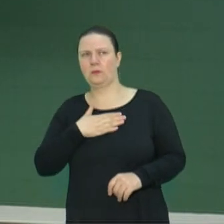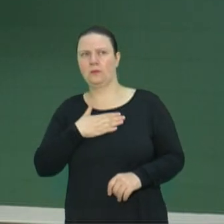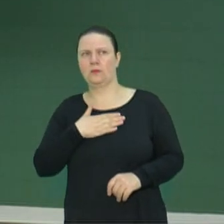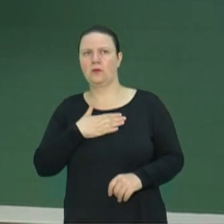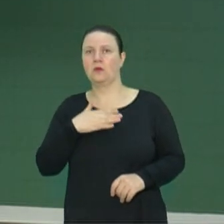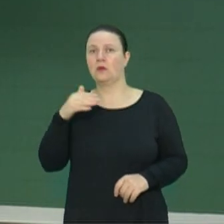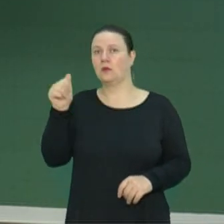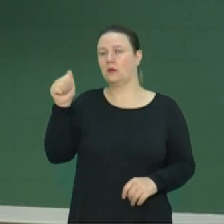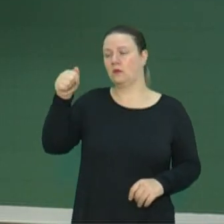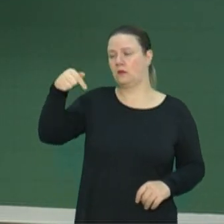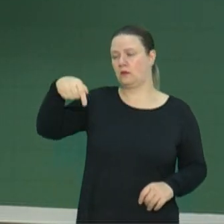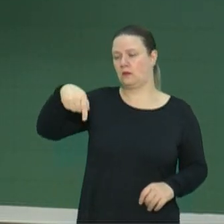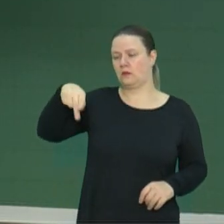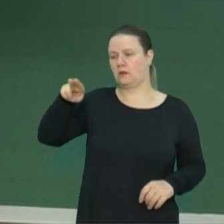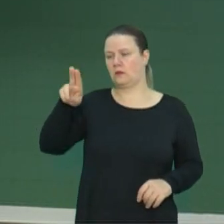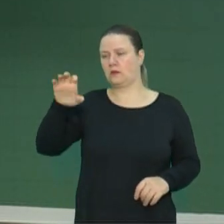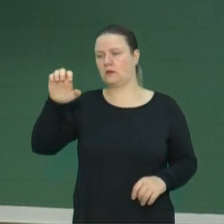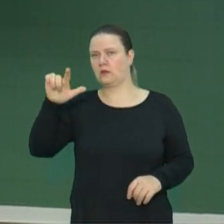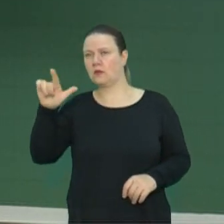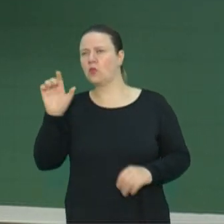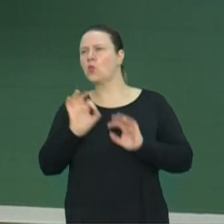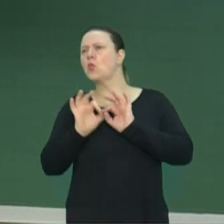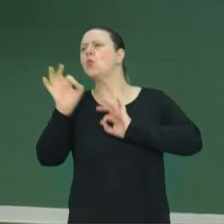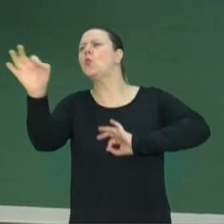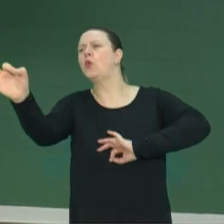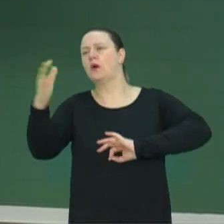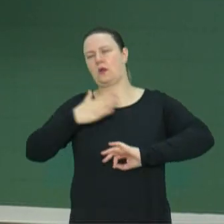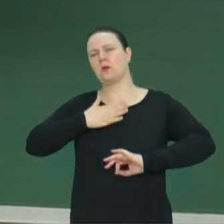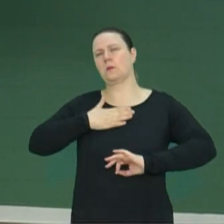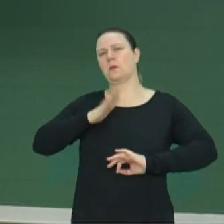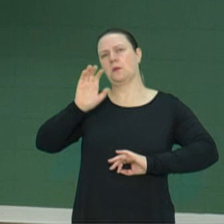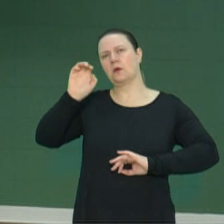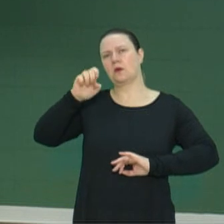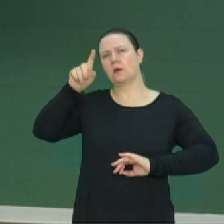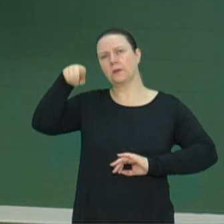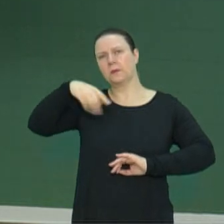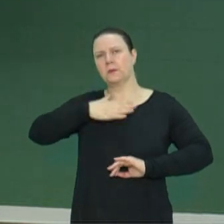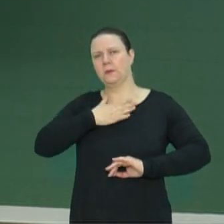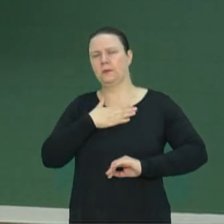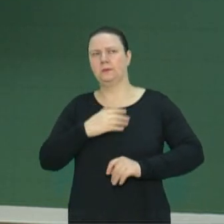meu. Aquele carro que está longe é meu. Então,